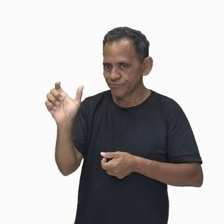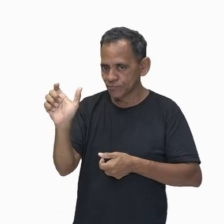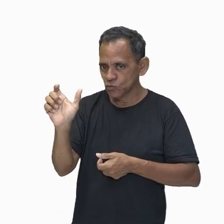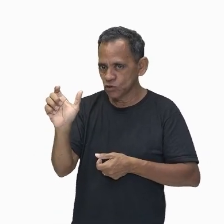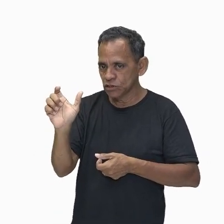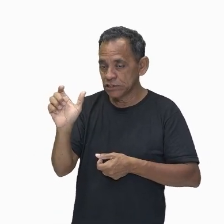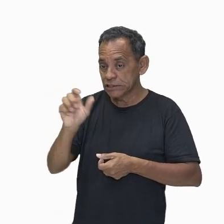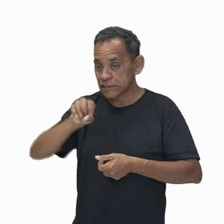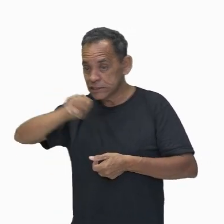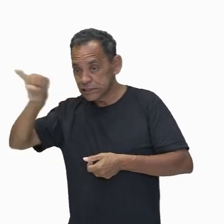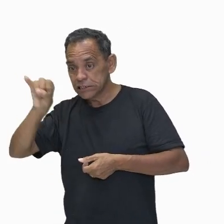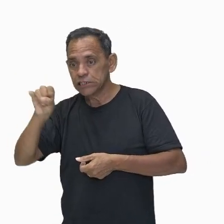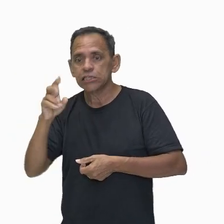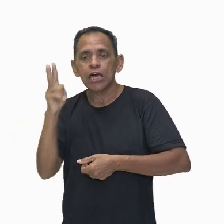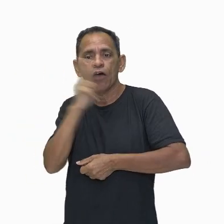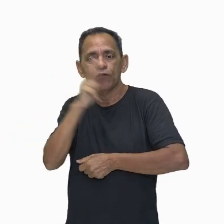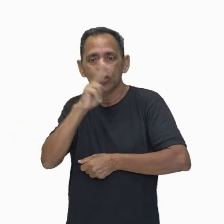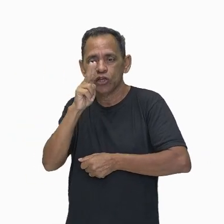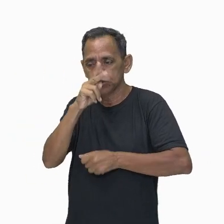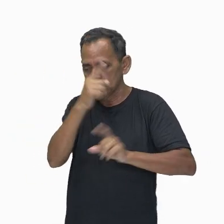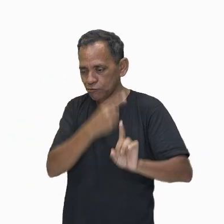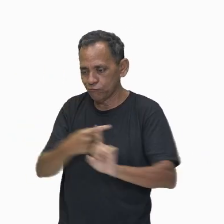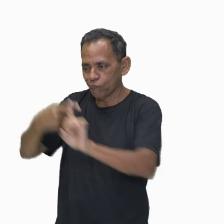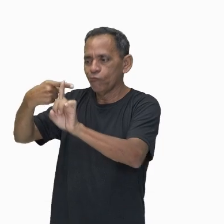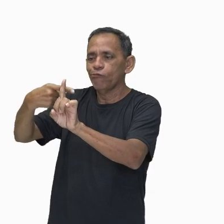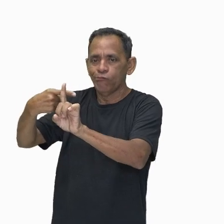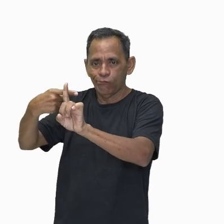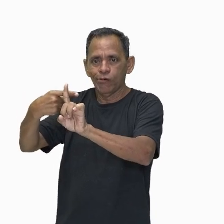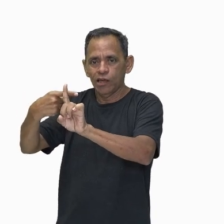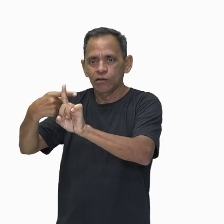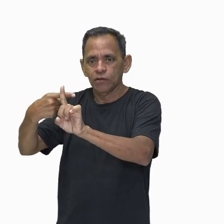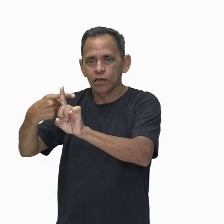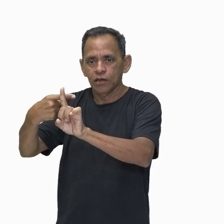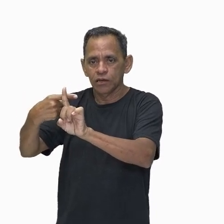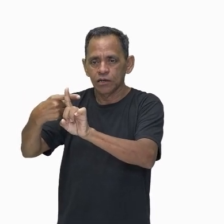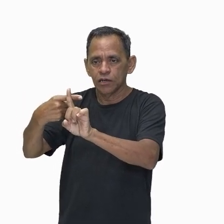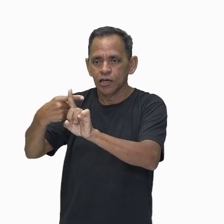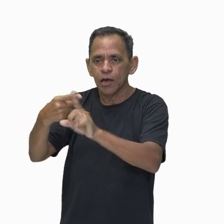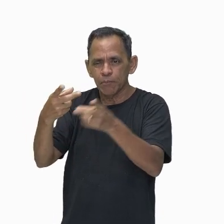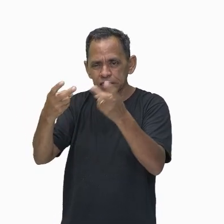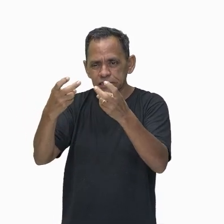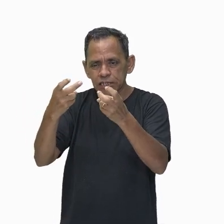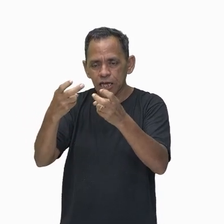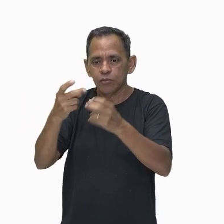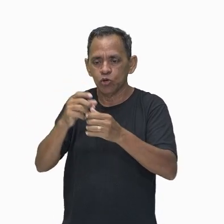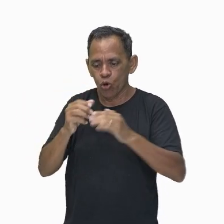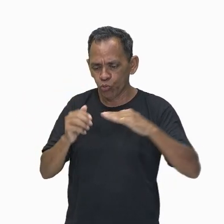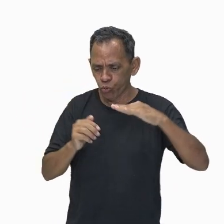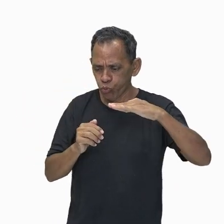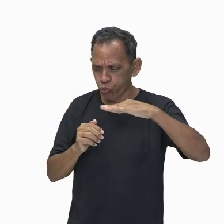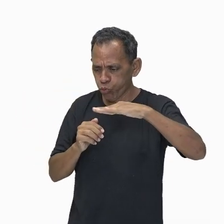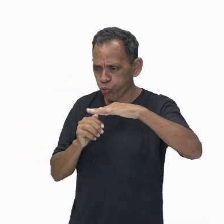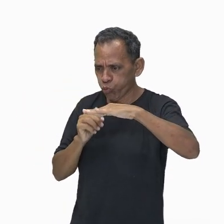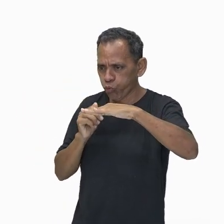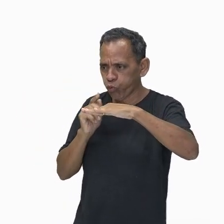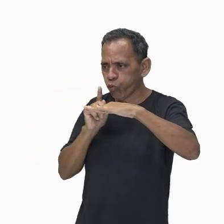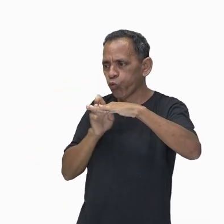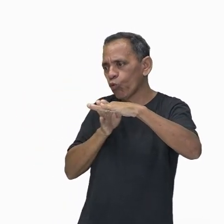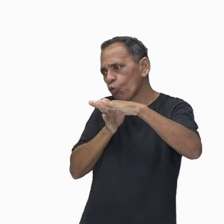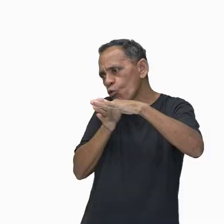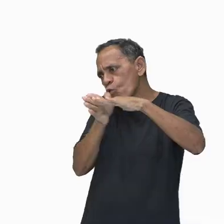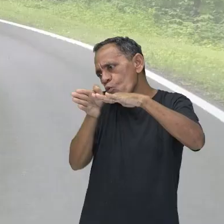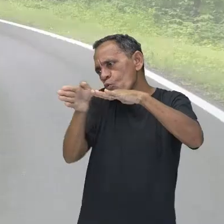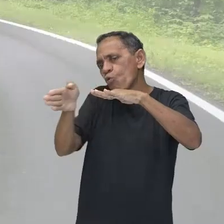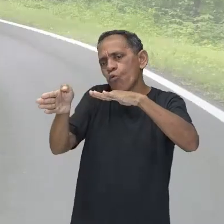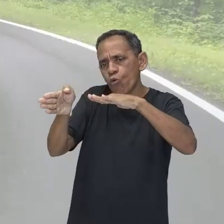é positiva. Quando a gente diz que o móvel está indo para frente, tá, pessoal? Dá só uma olhada aqui comigo